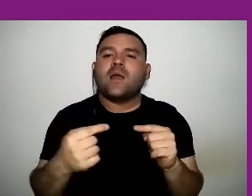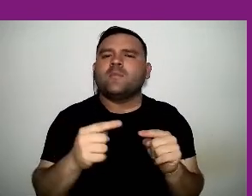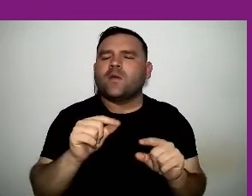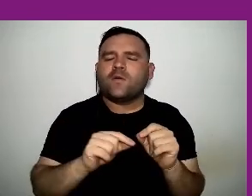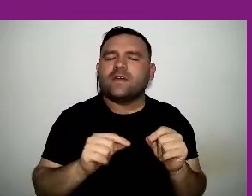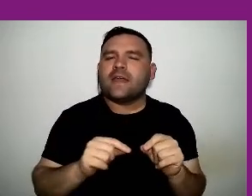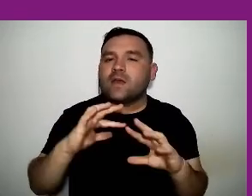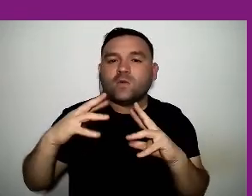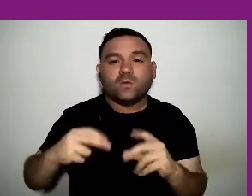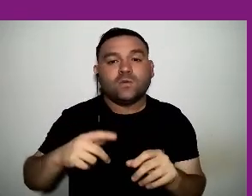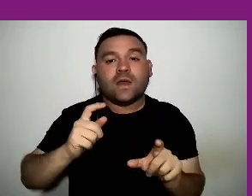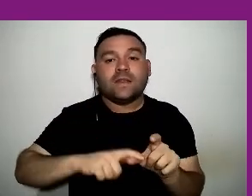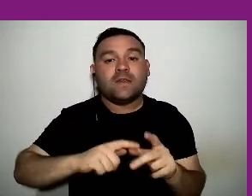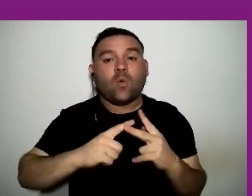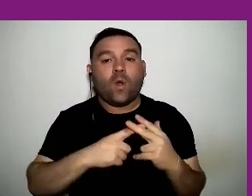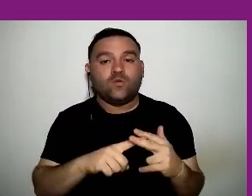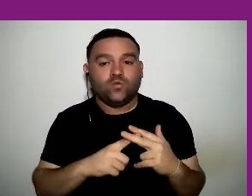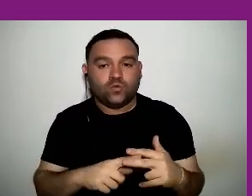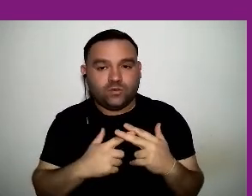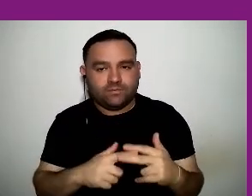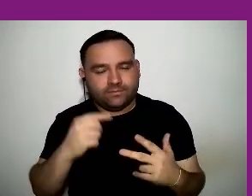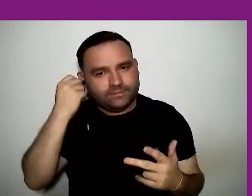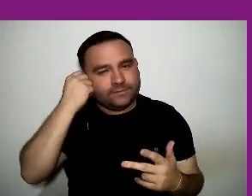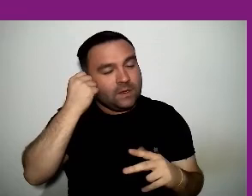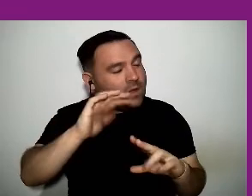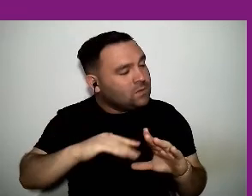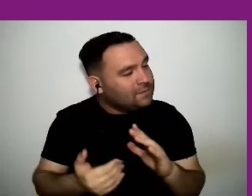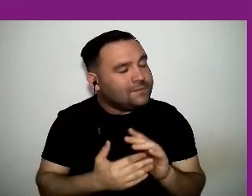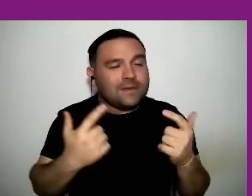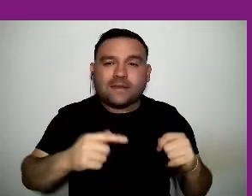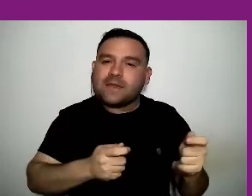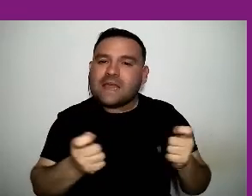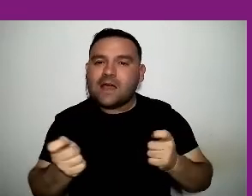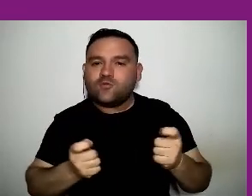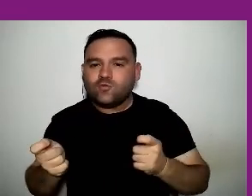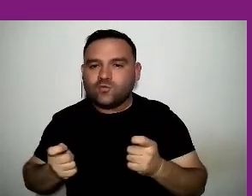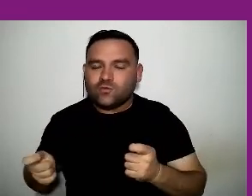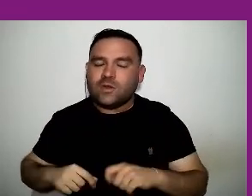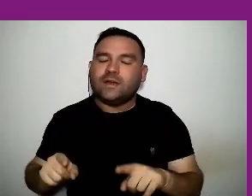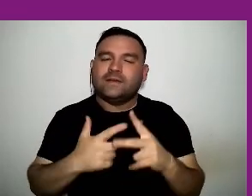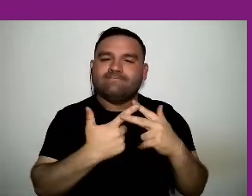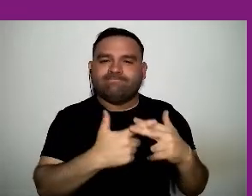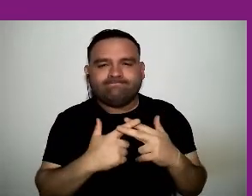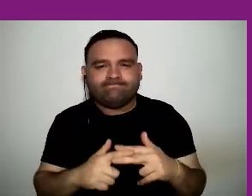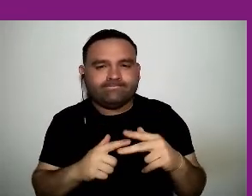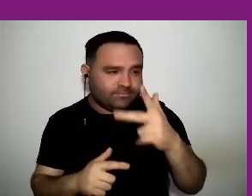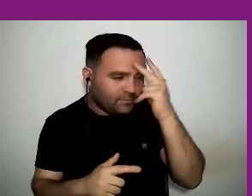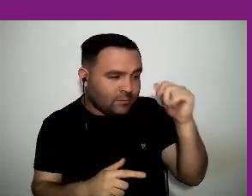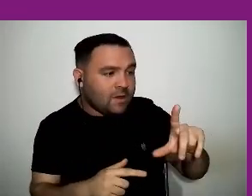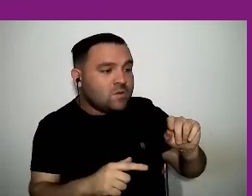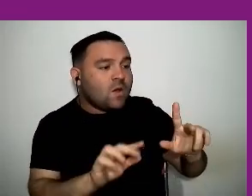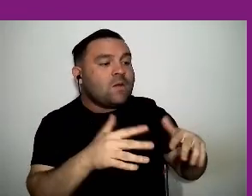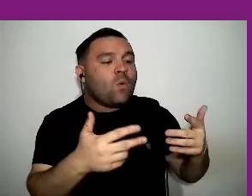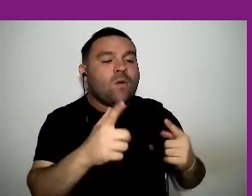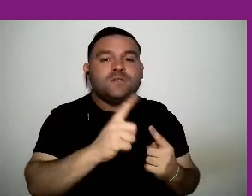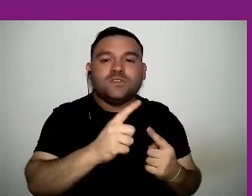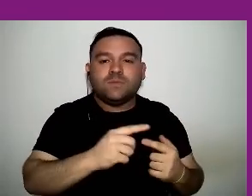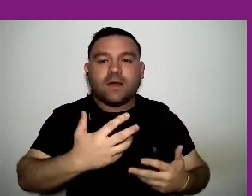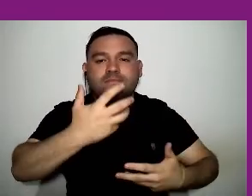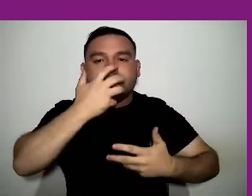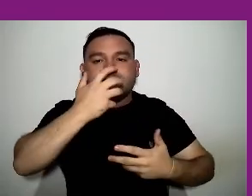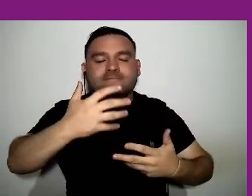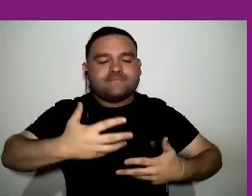seguinte: tudo depende do ajuste. Tudo depende de que paciente é escolhido para se utilizar o modo ventilatório. Ou